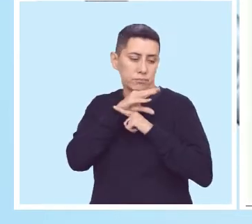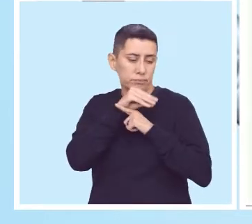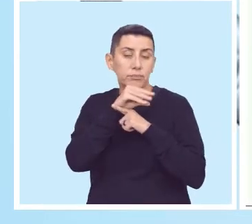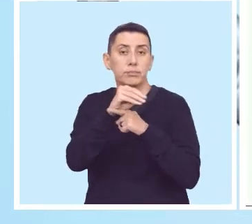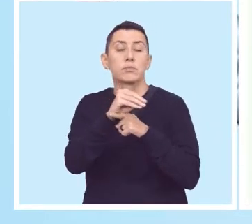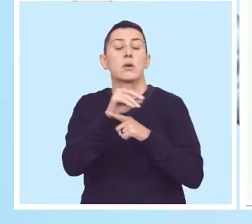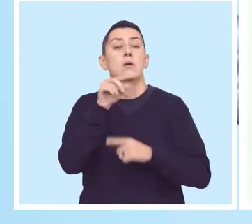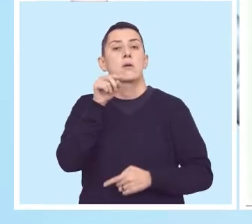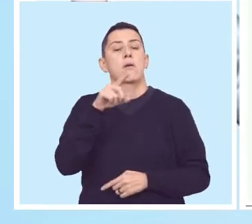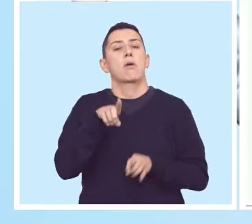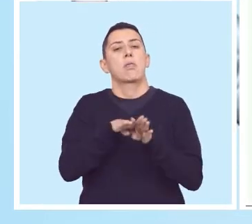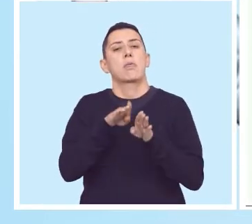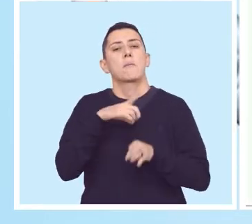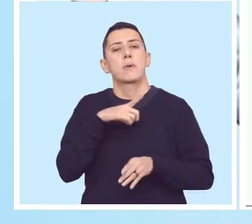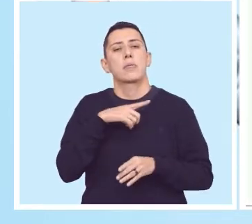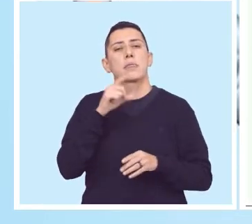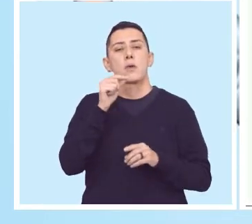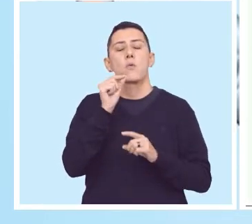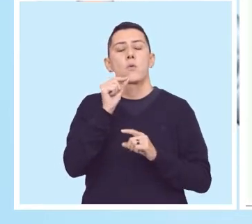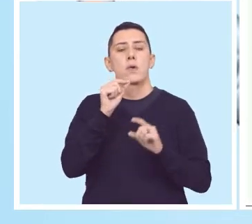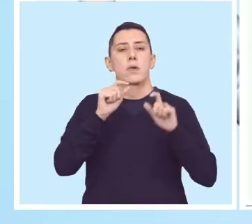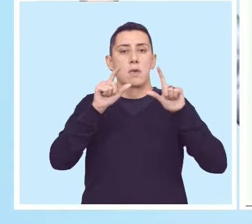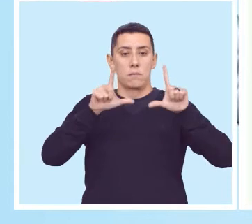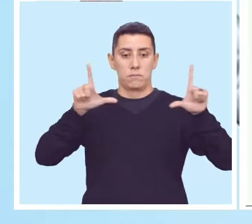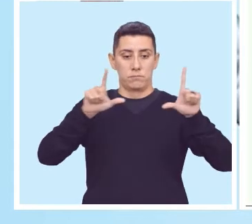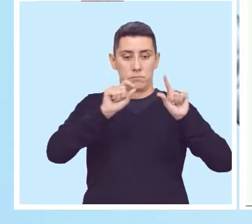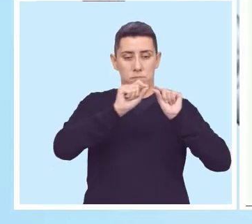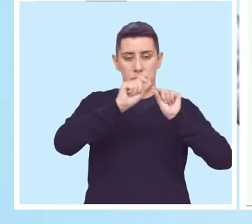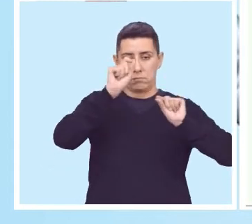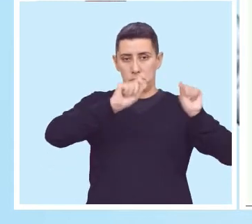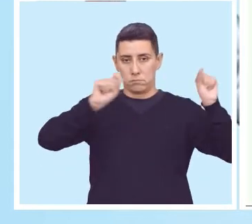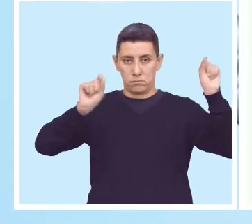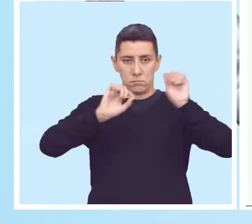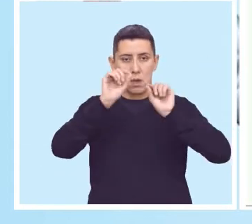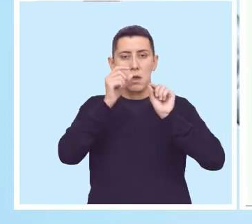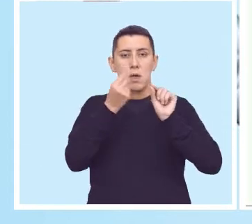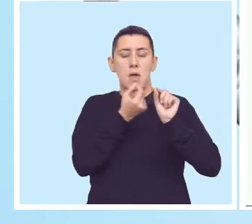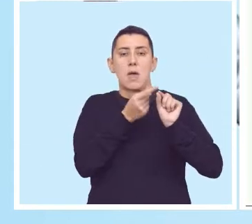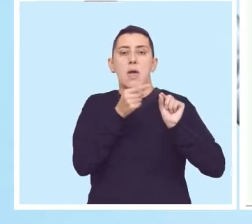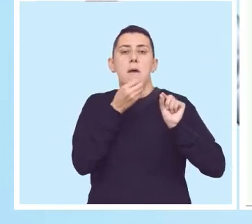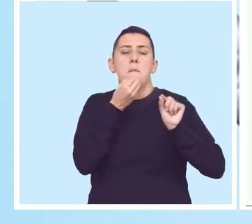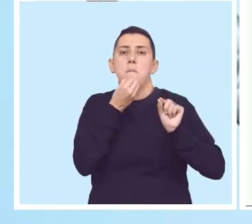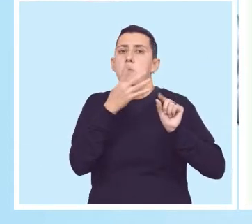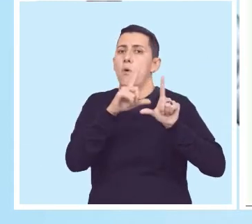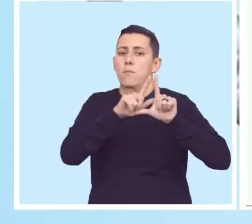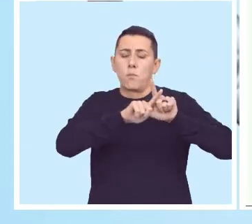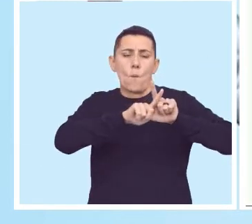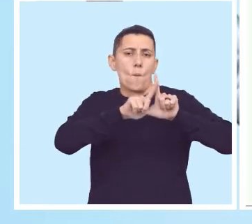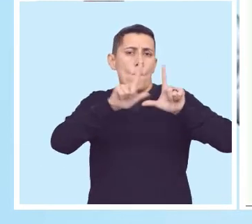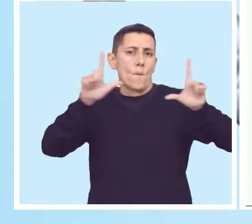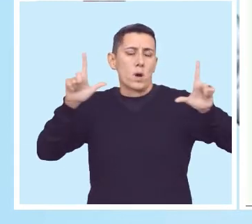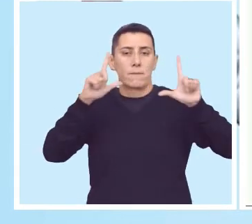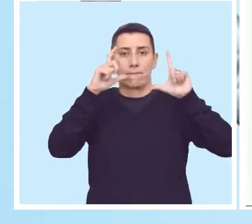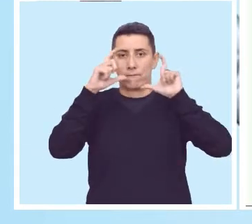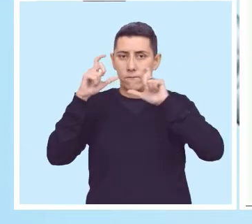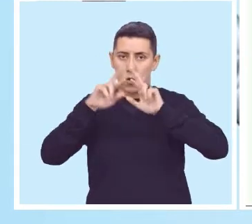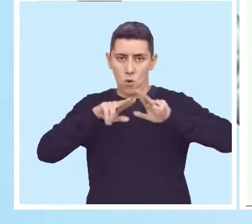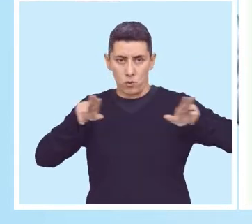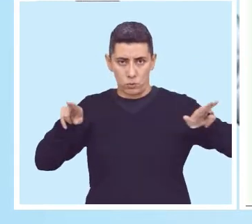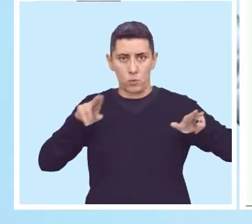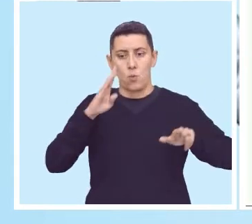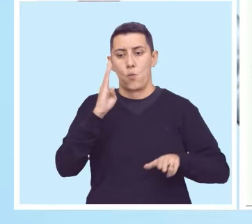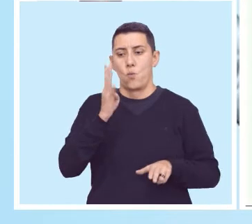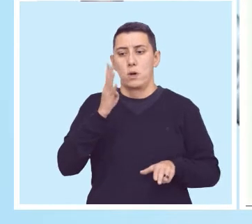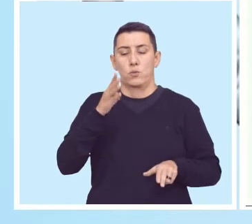elas possuem uma resolução de 4.000 por 3.000 pixels, ou seja, imagens de alta resolução. E para o imageamento ao longo do trecho de